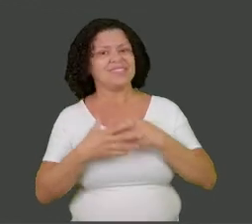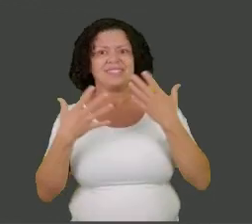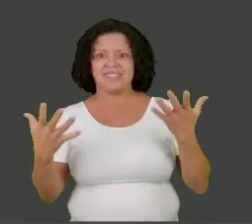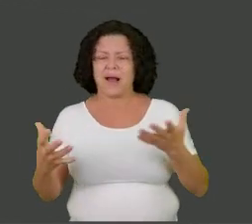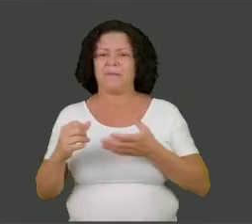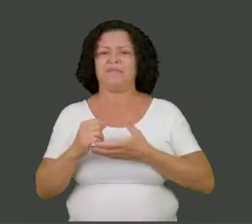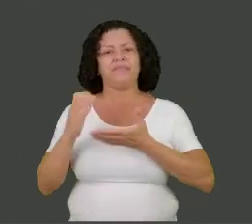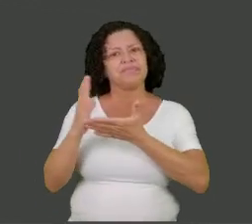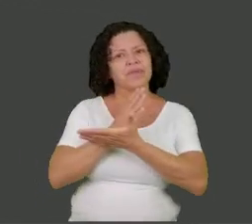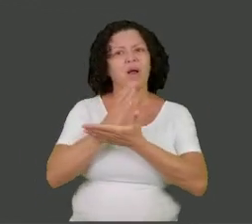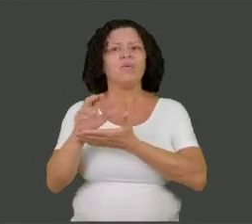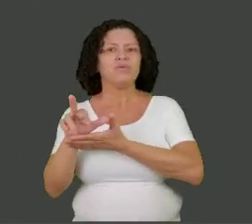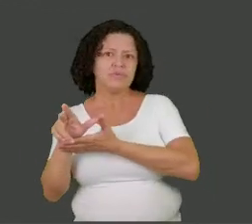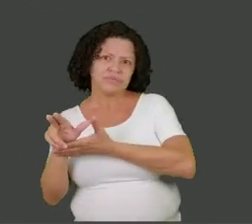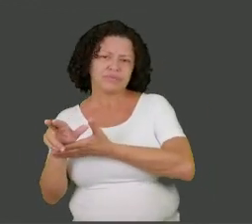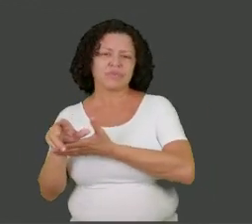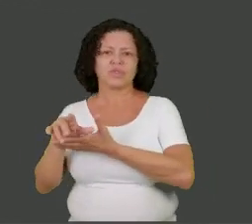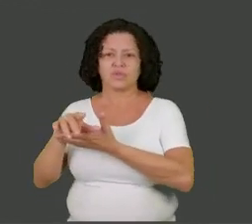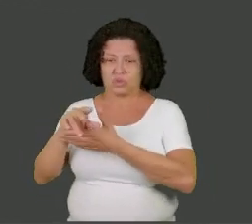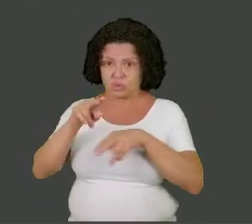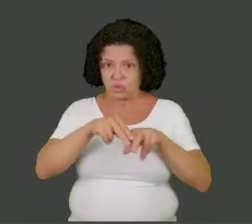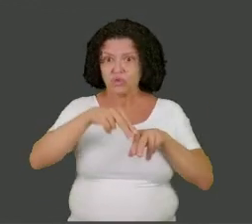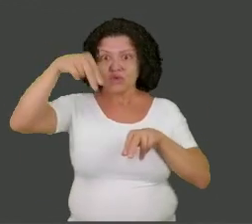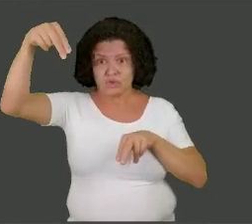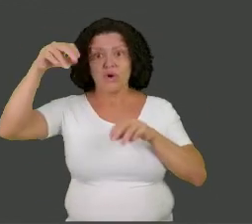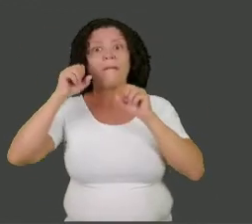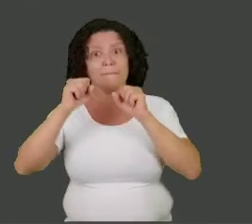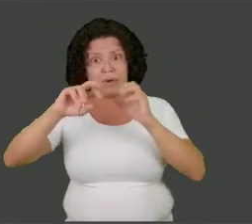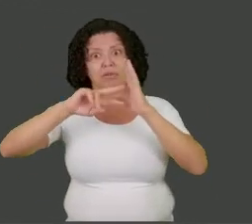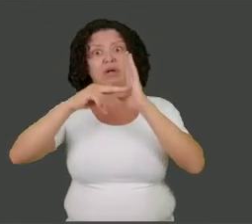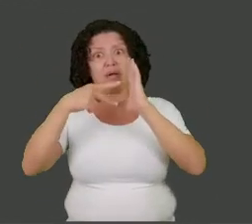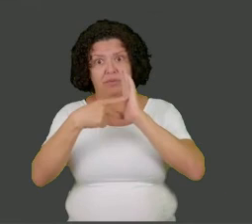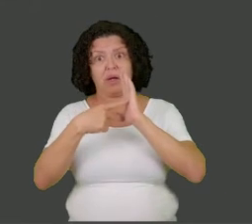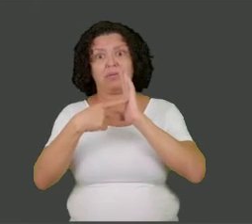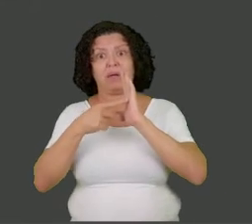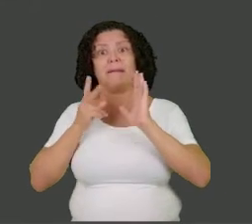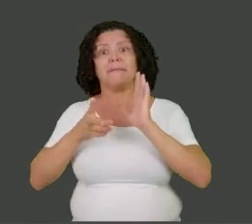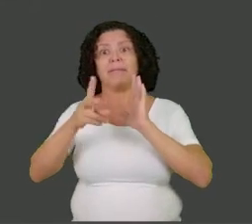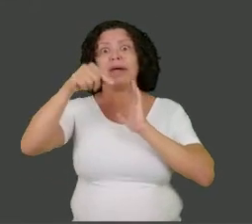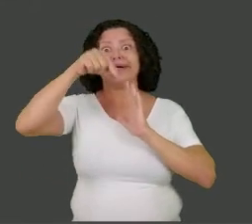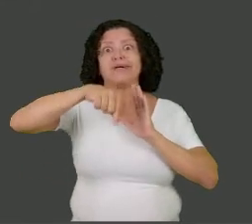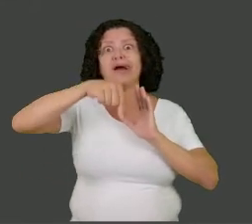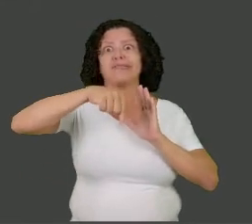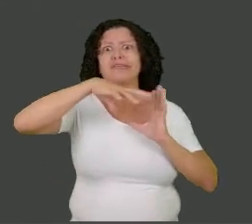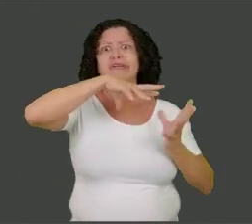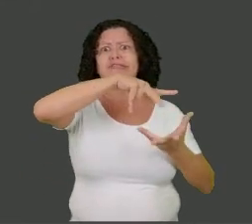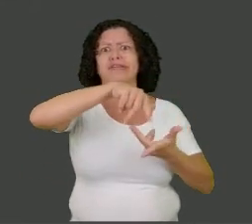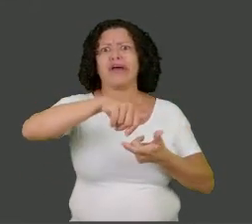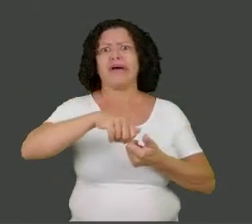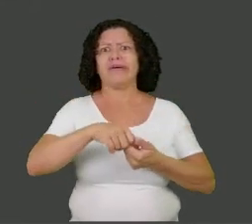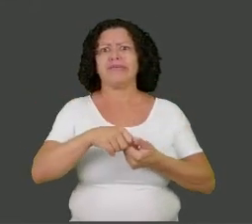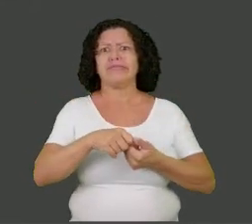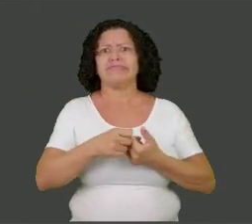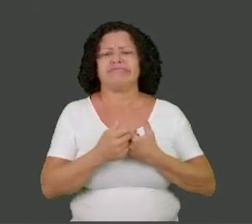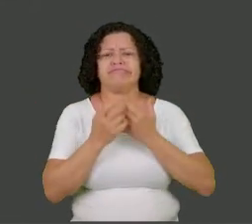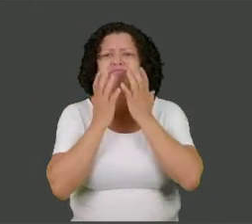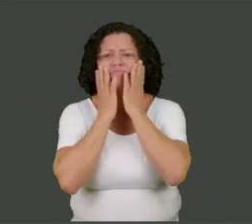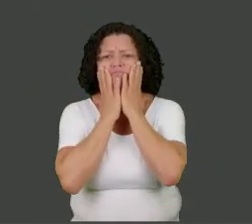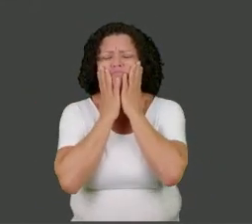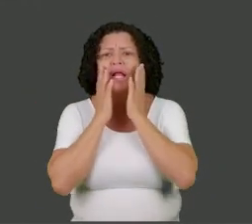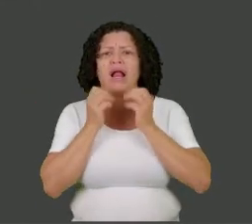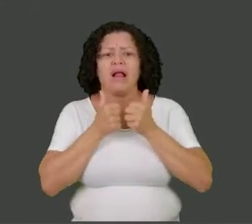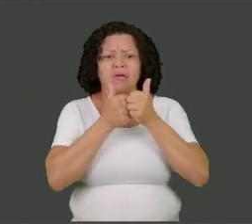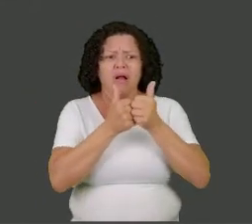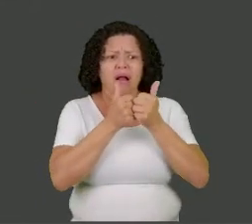vida. Então, para alguns irmãos, o desencarne pode significar a permanência aqui ainda